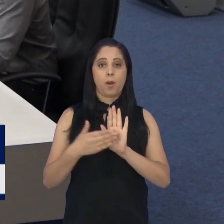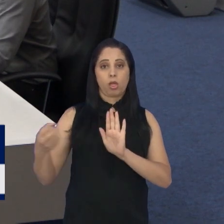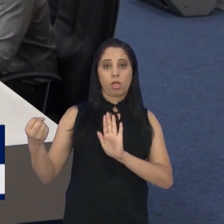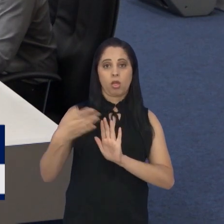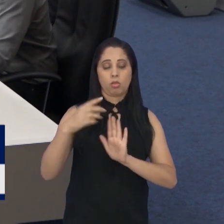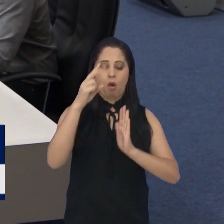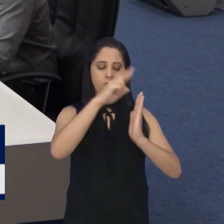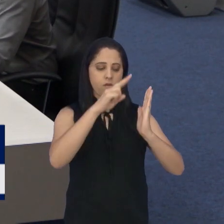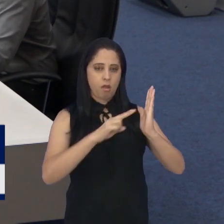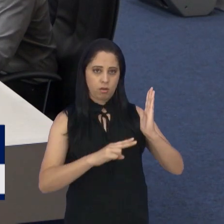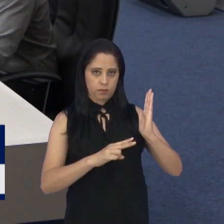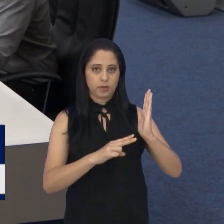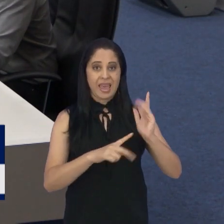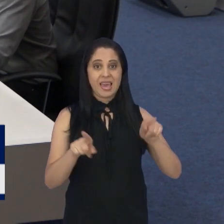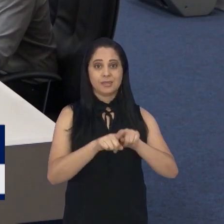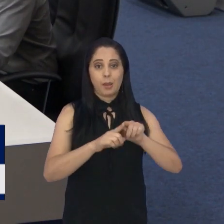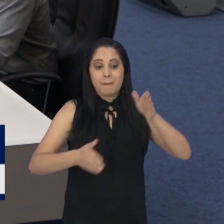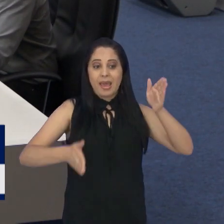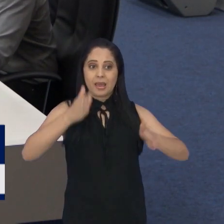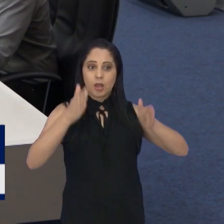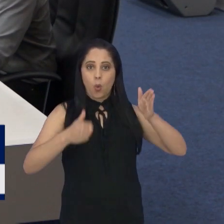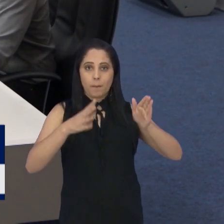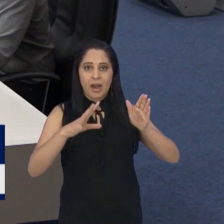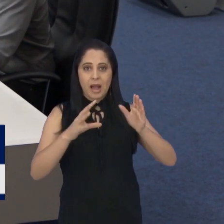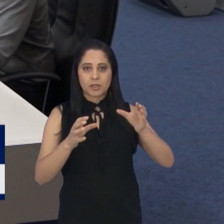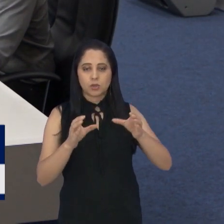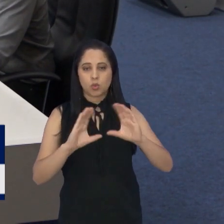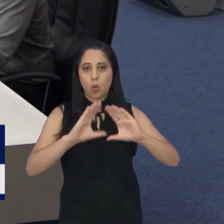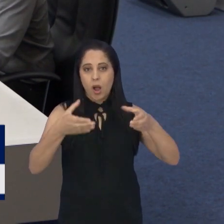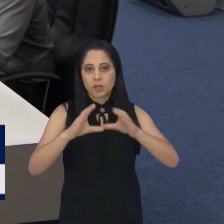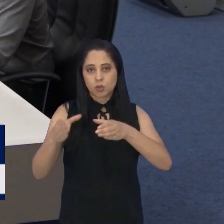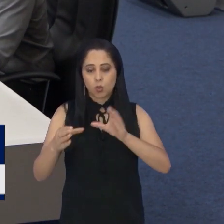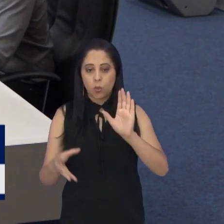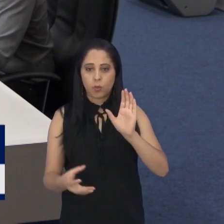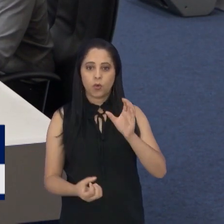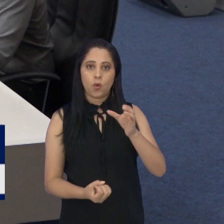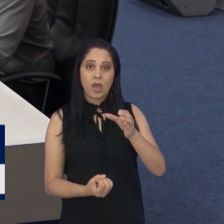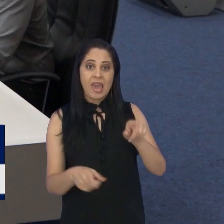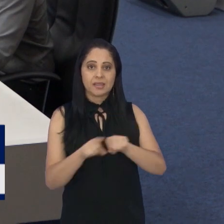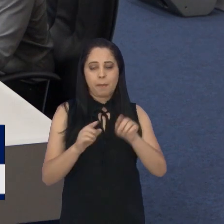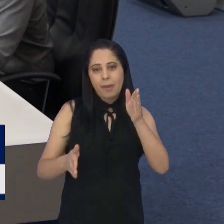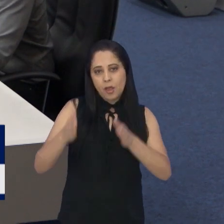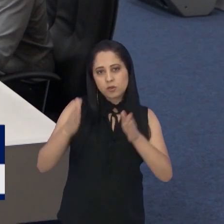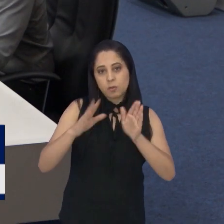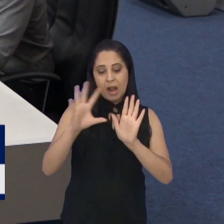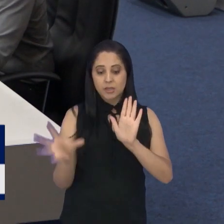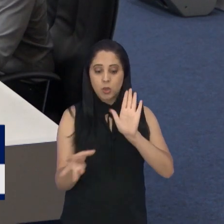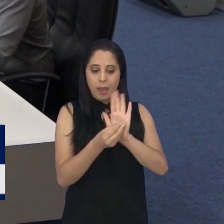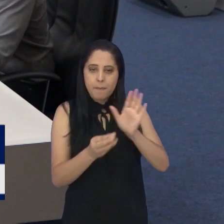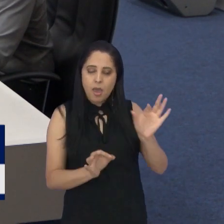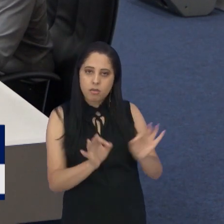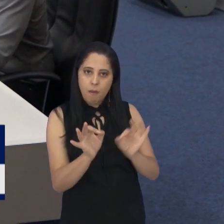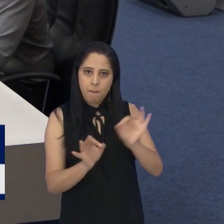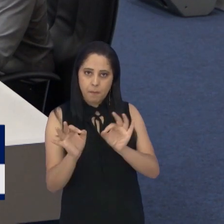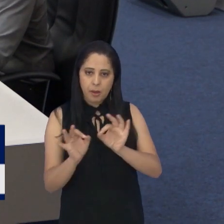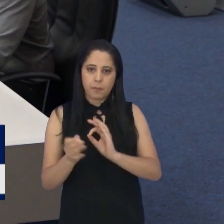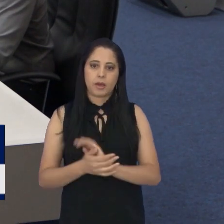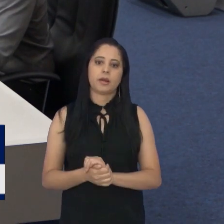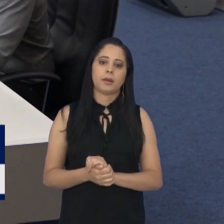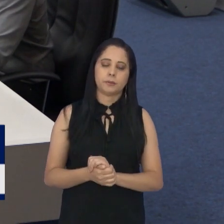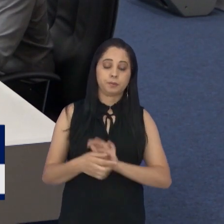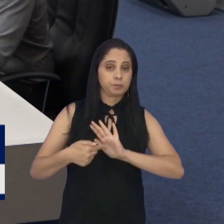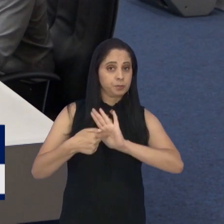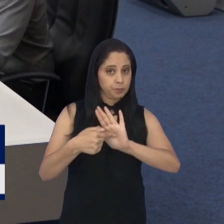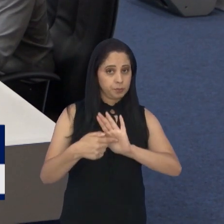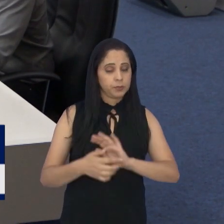Proposituras novas a serem lidas, designação às comissões permanentes, fixação dos respectivos prazos para